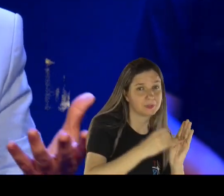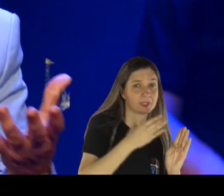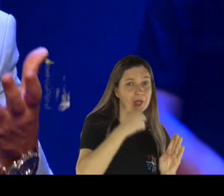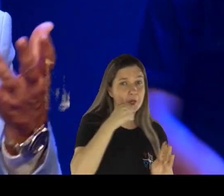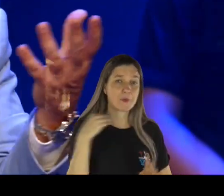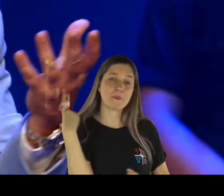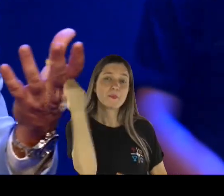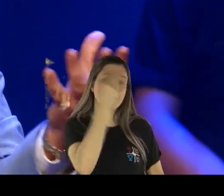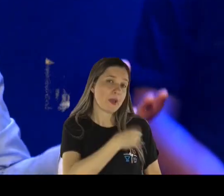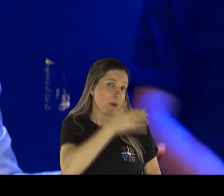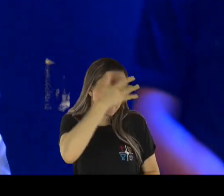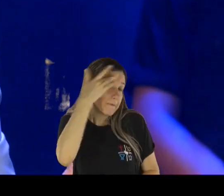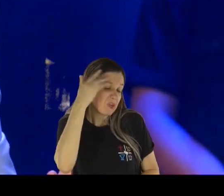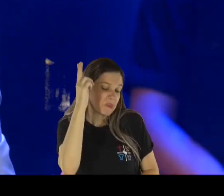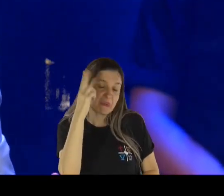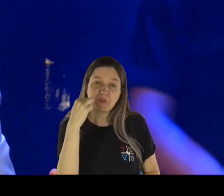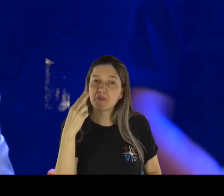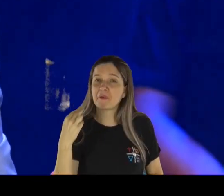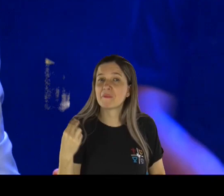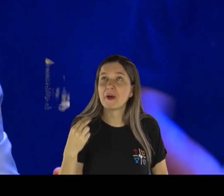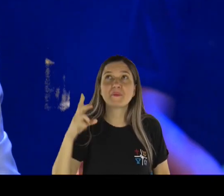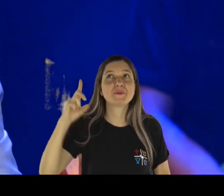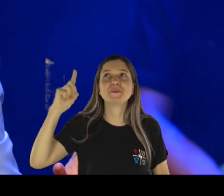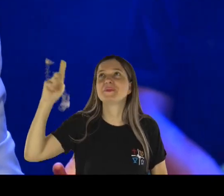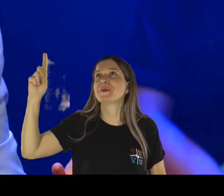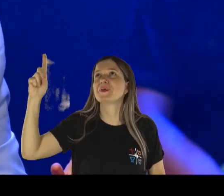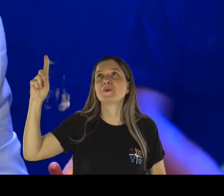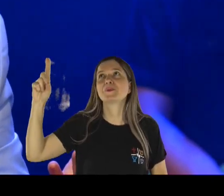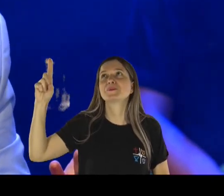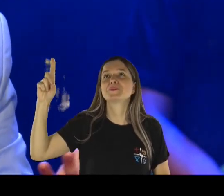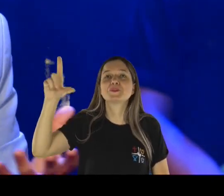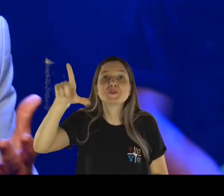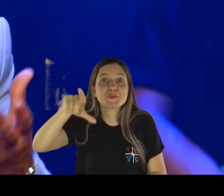Quem será José e Maria na eternidade? Não sei.